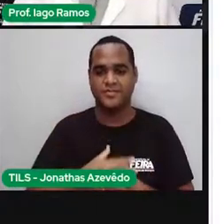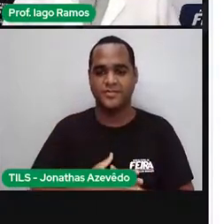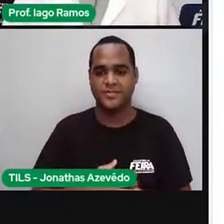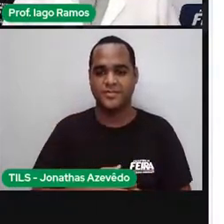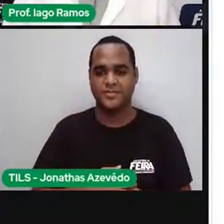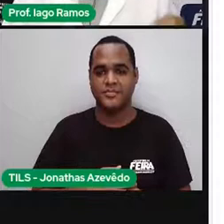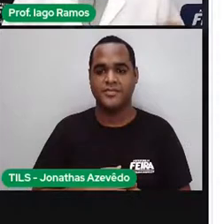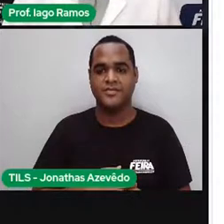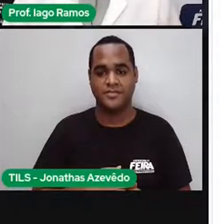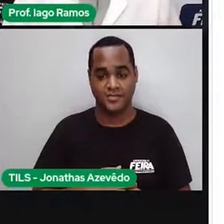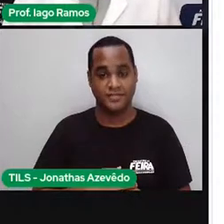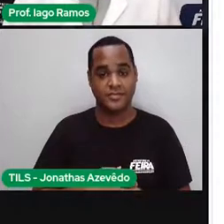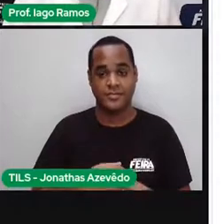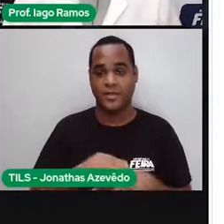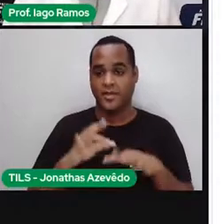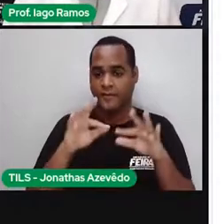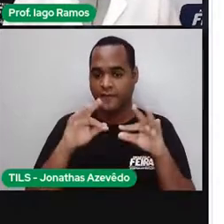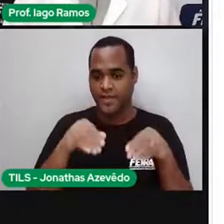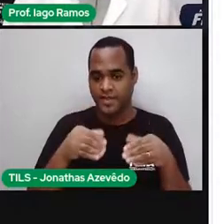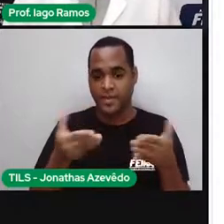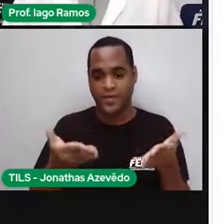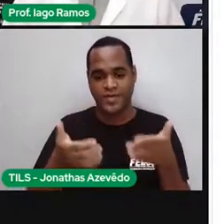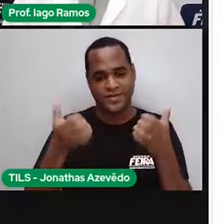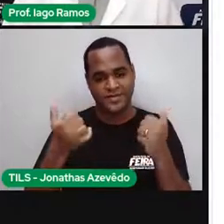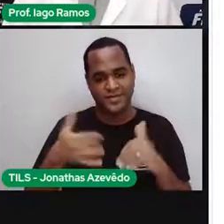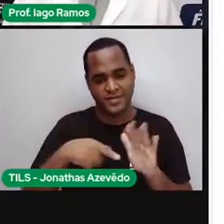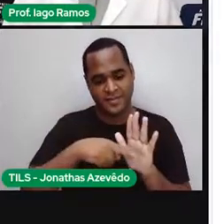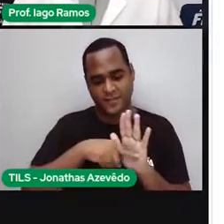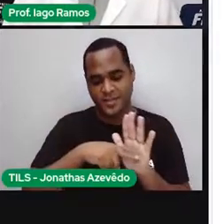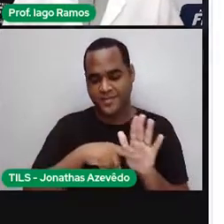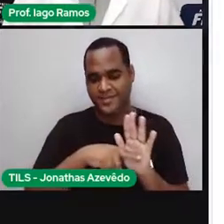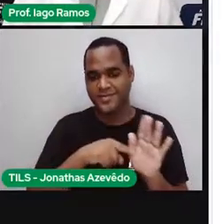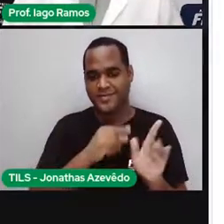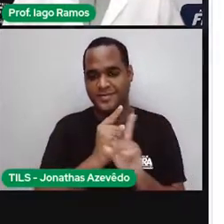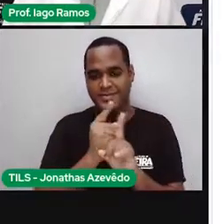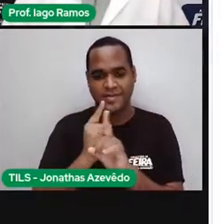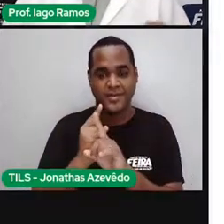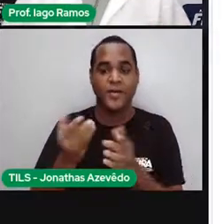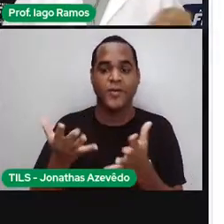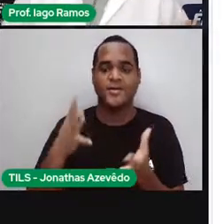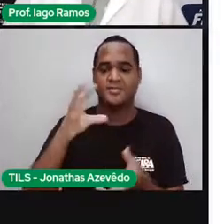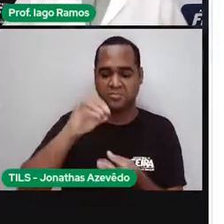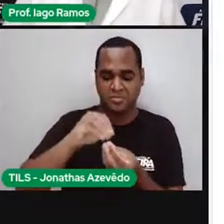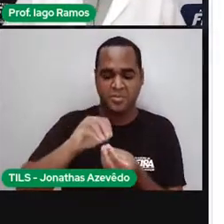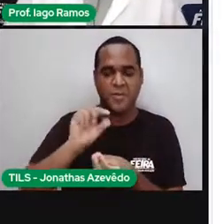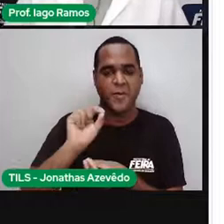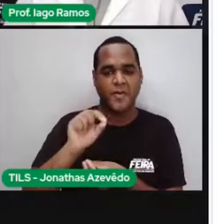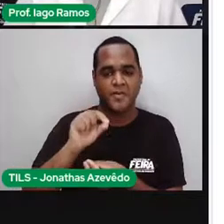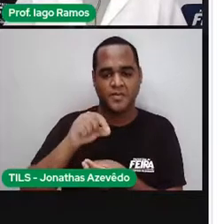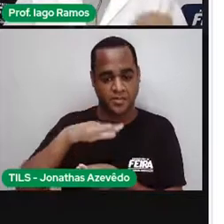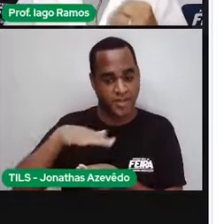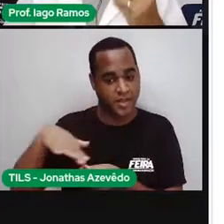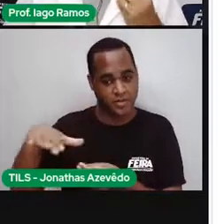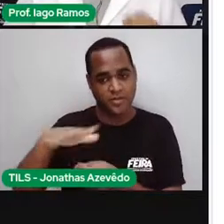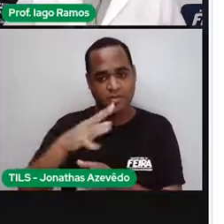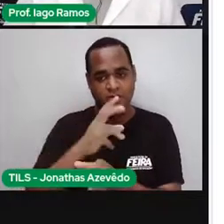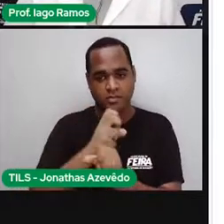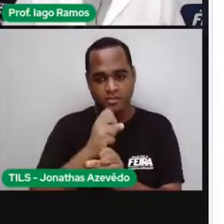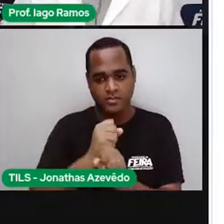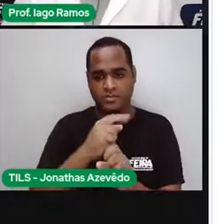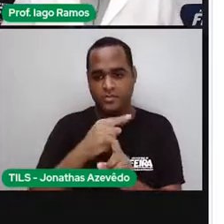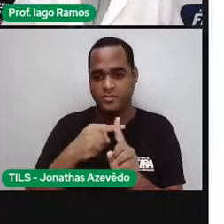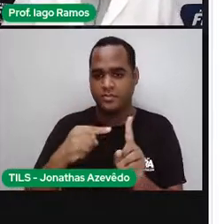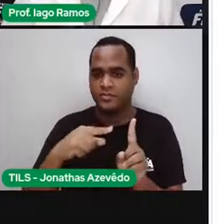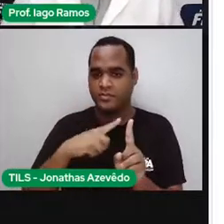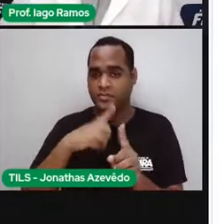finalizamos aqui a nossa investigação E chegamos à conclusão que a área de um triângulo é metade da